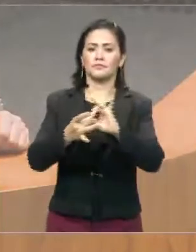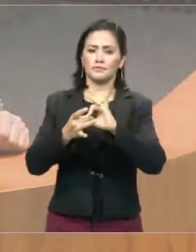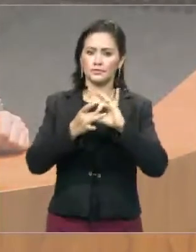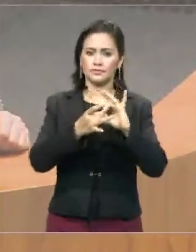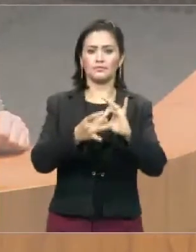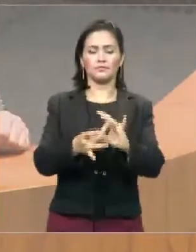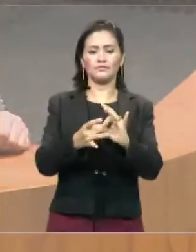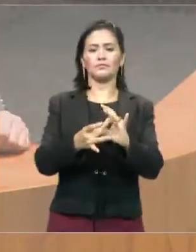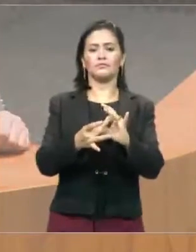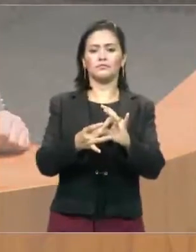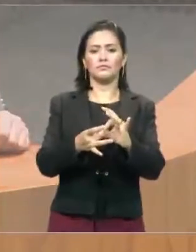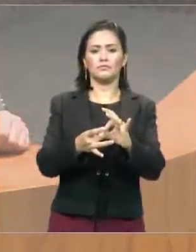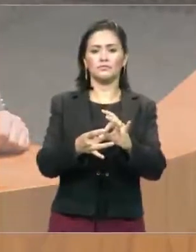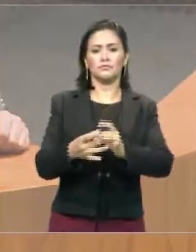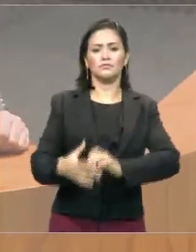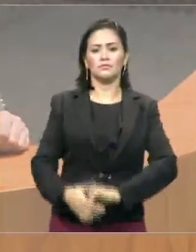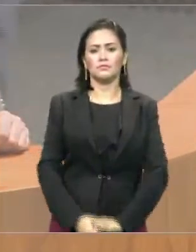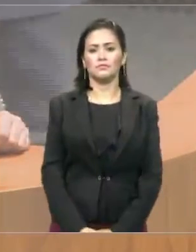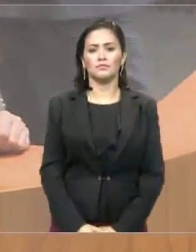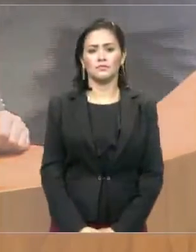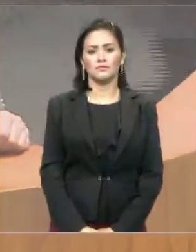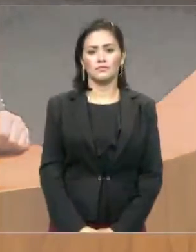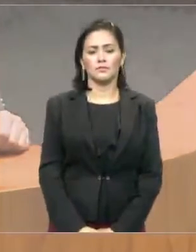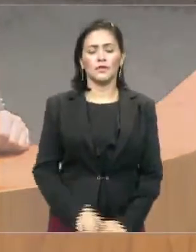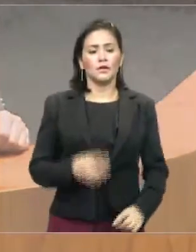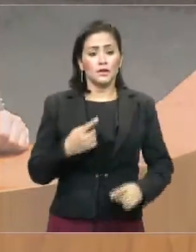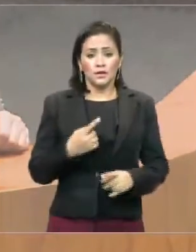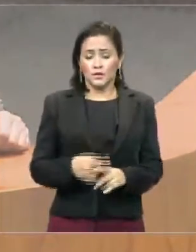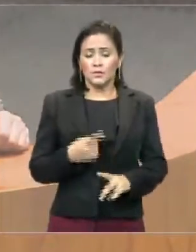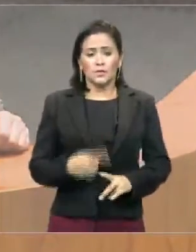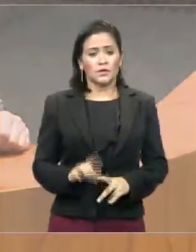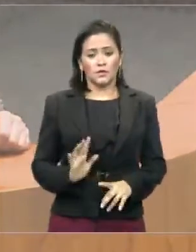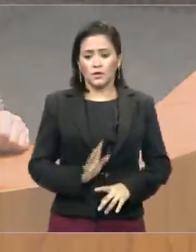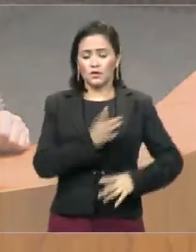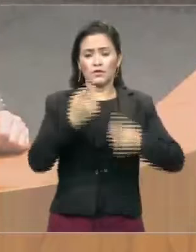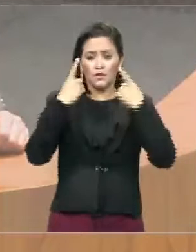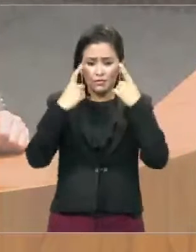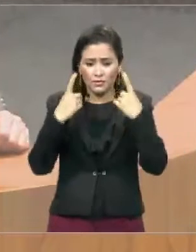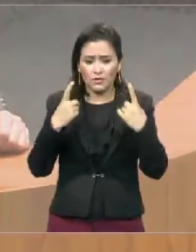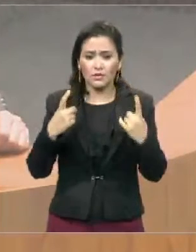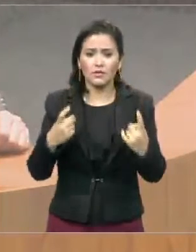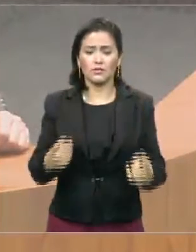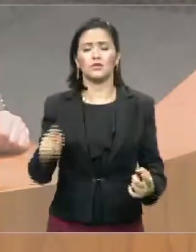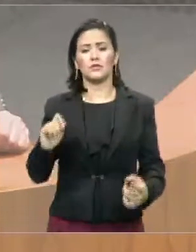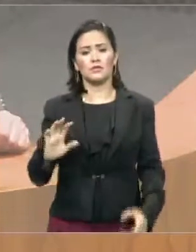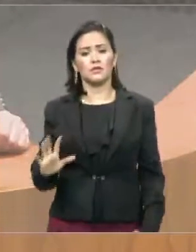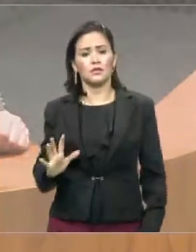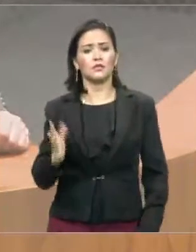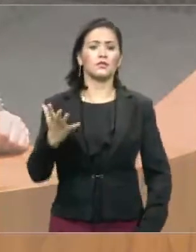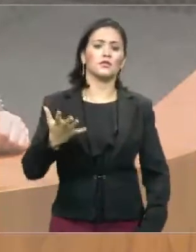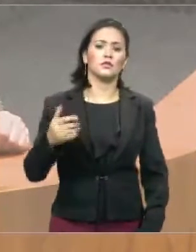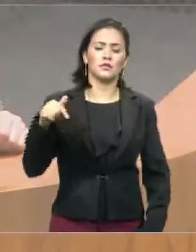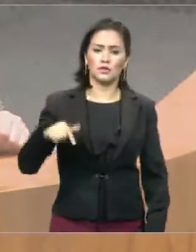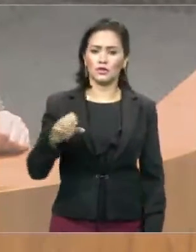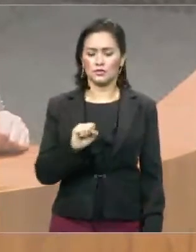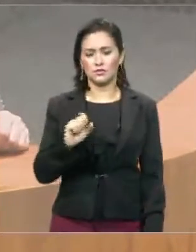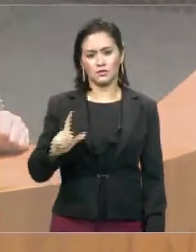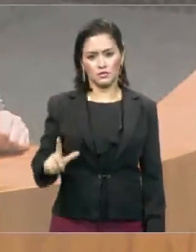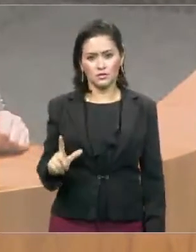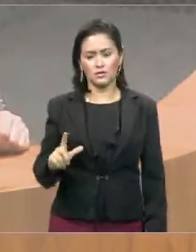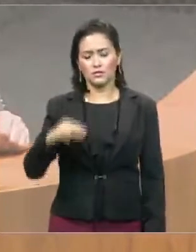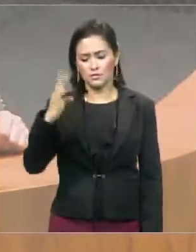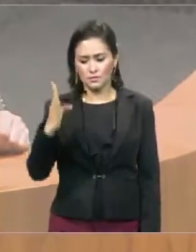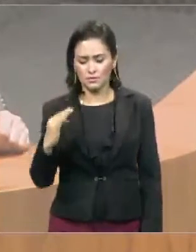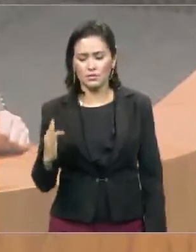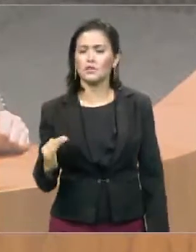sermos sucumbidos por essa ação sistemática que se abate sobre a sociedade